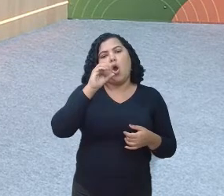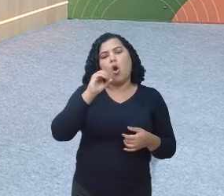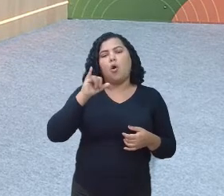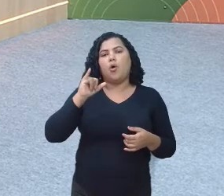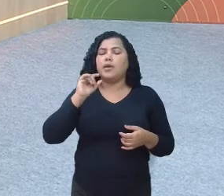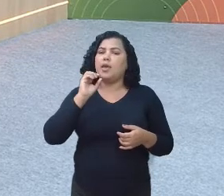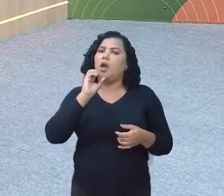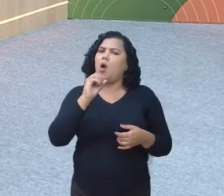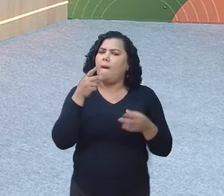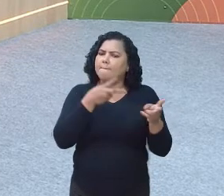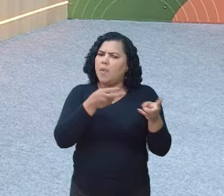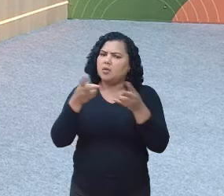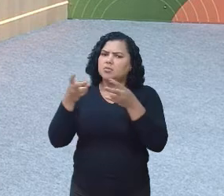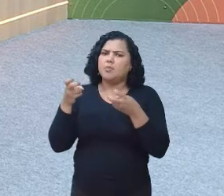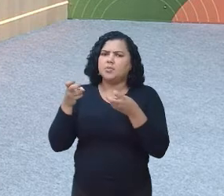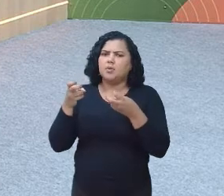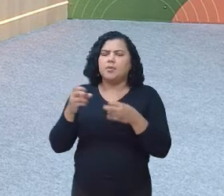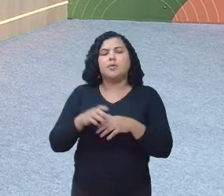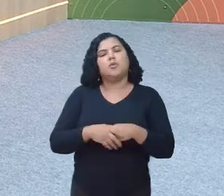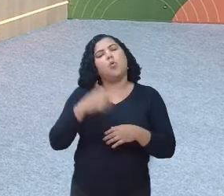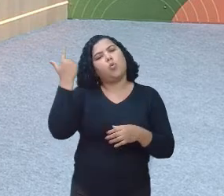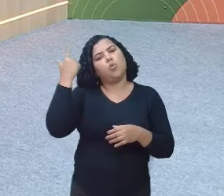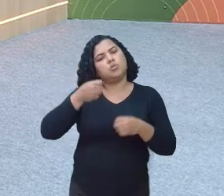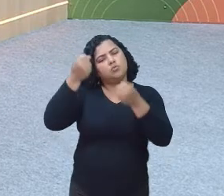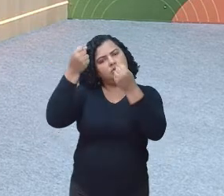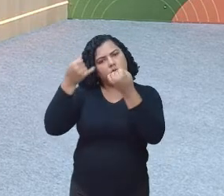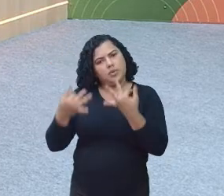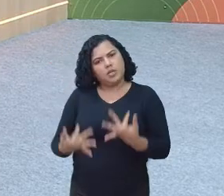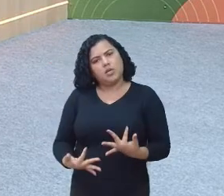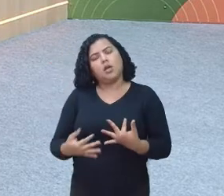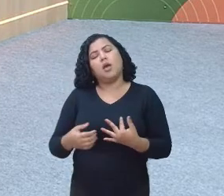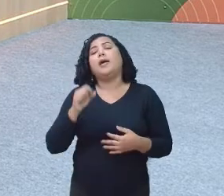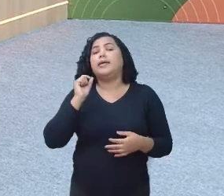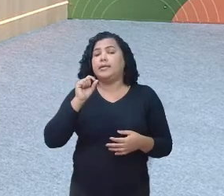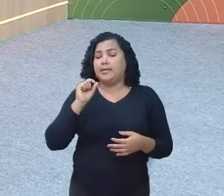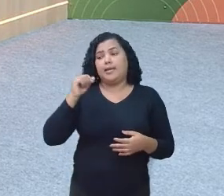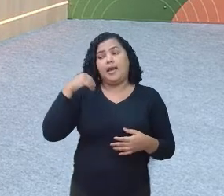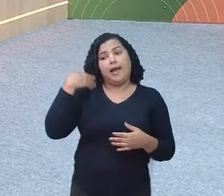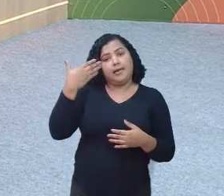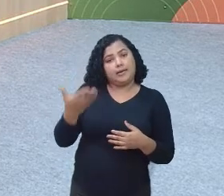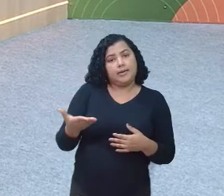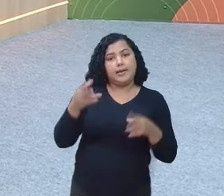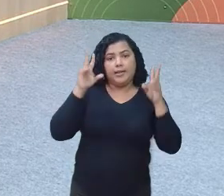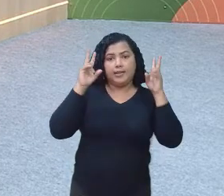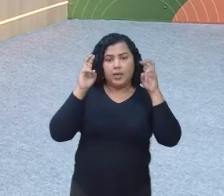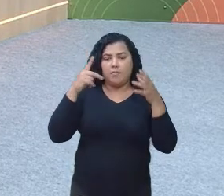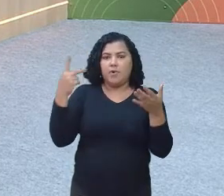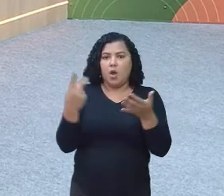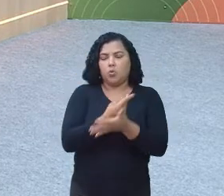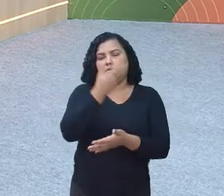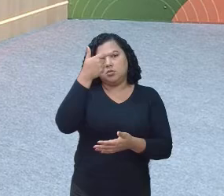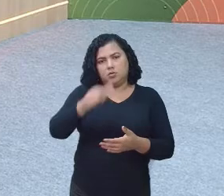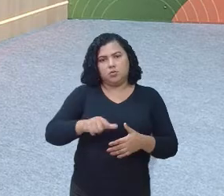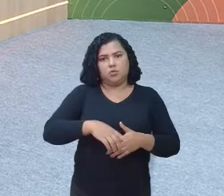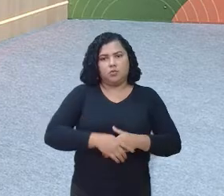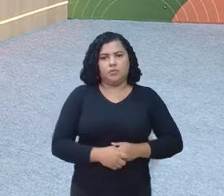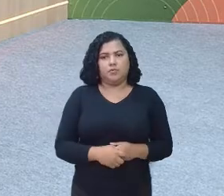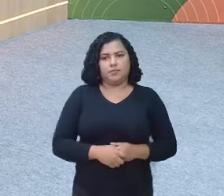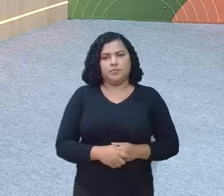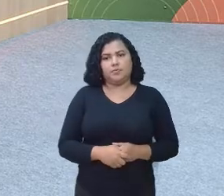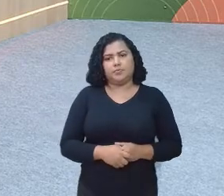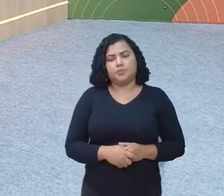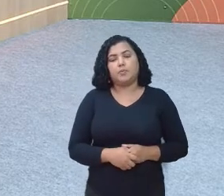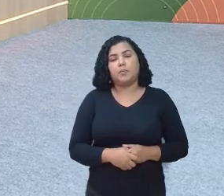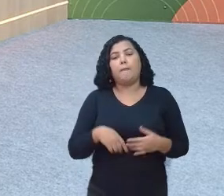observação do fenômeno. Então, eu consigo dizer, pelo argumento de experiência, que aquilo possivelmente vai acontecer de novo. E o